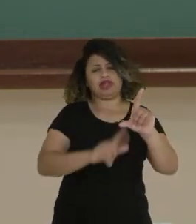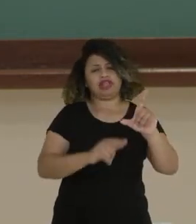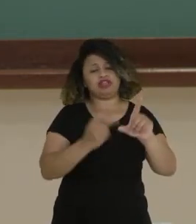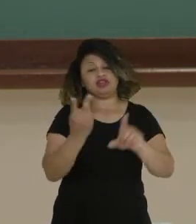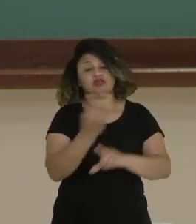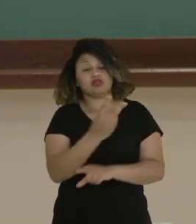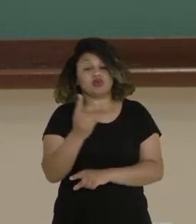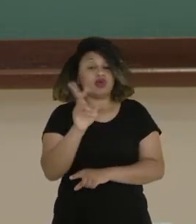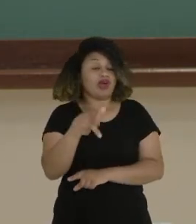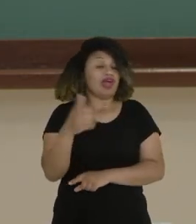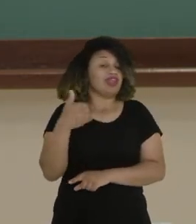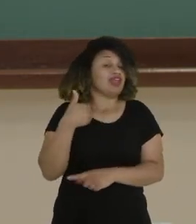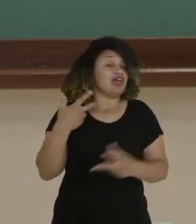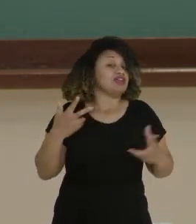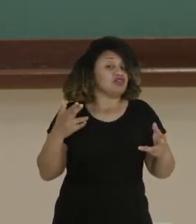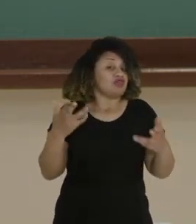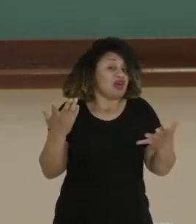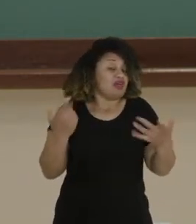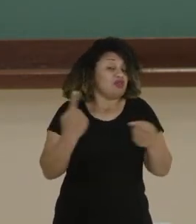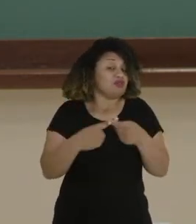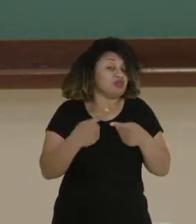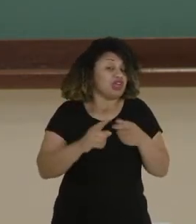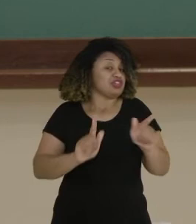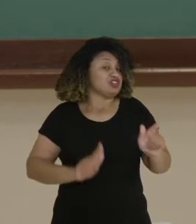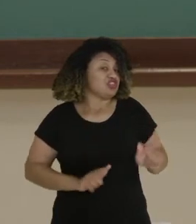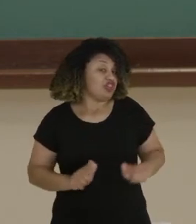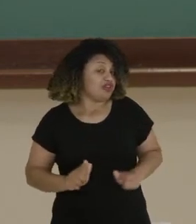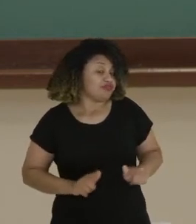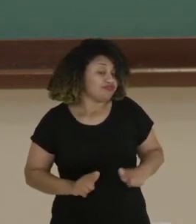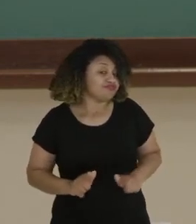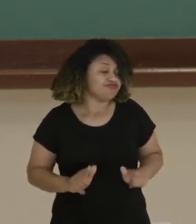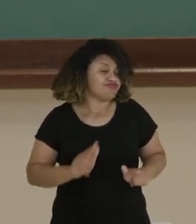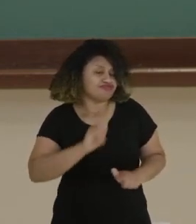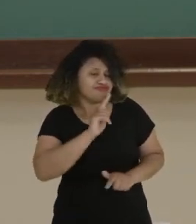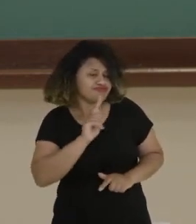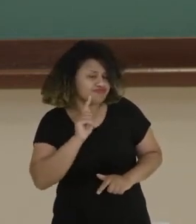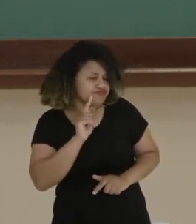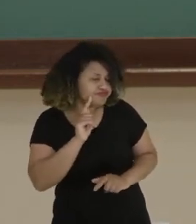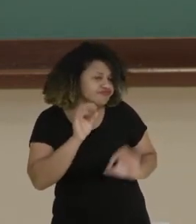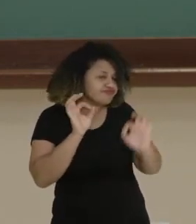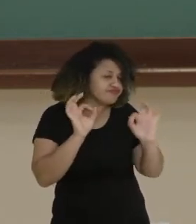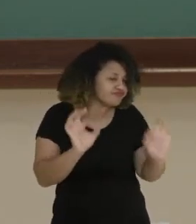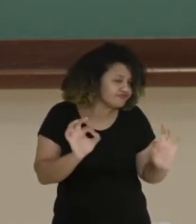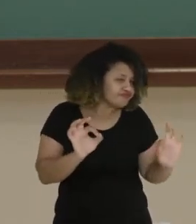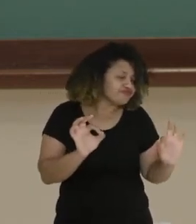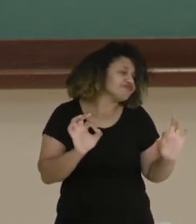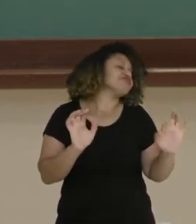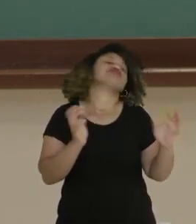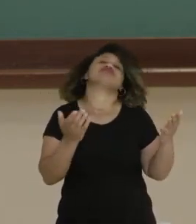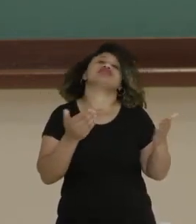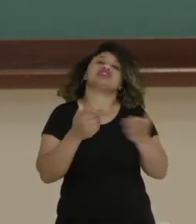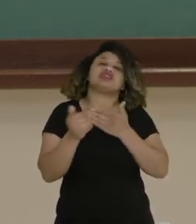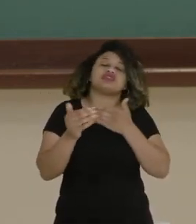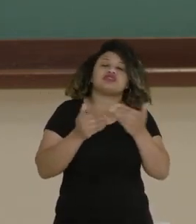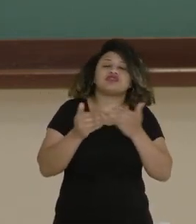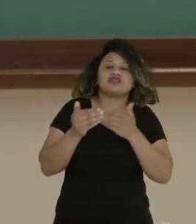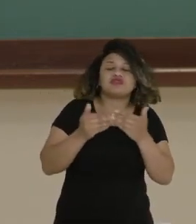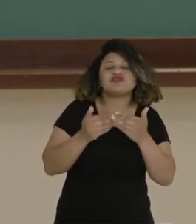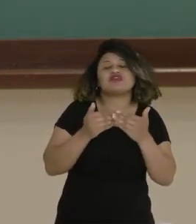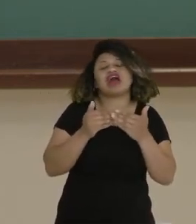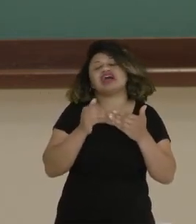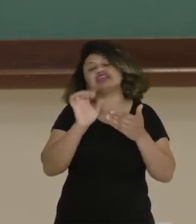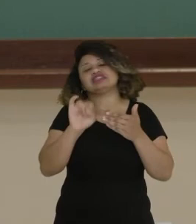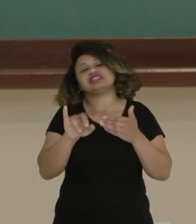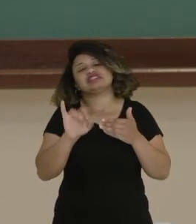gêmeos. Se são gêmeos, eles têm a mesma, o quê? Idade, certo? Independente de serem parecidos ou não, a